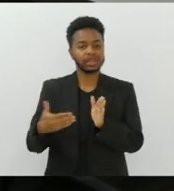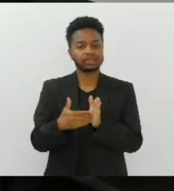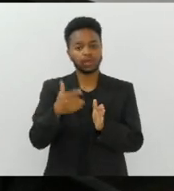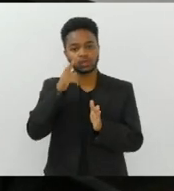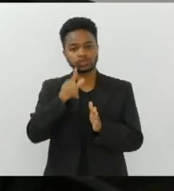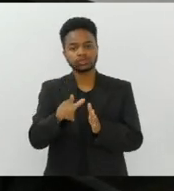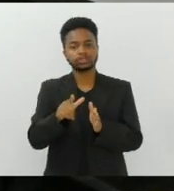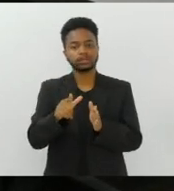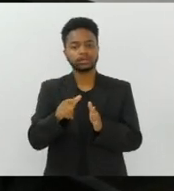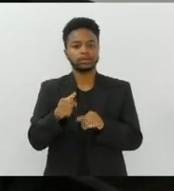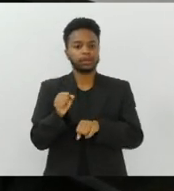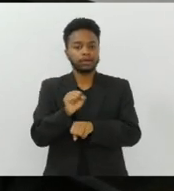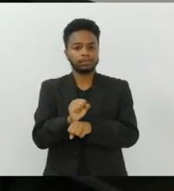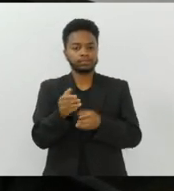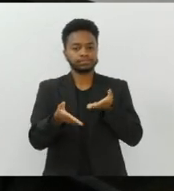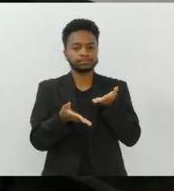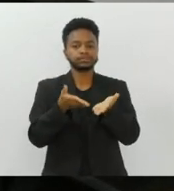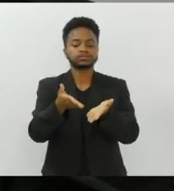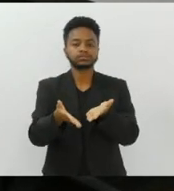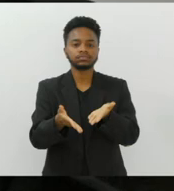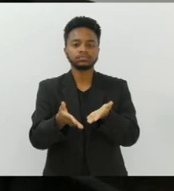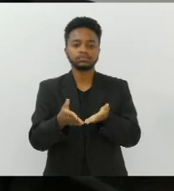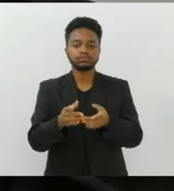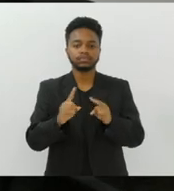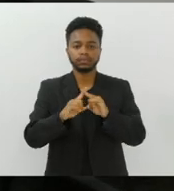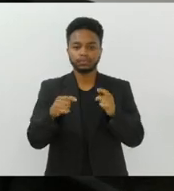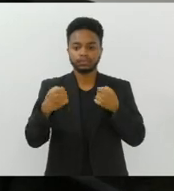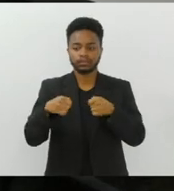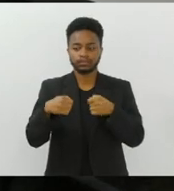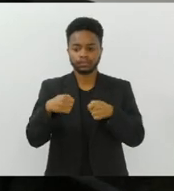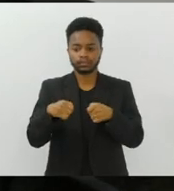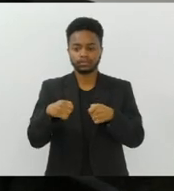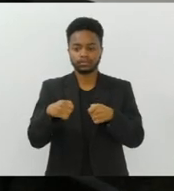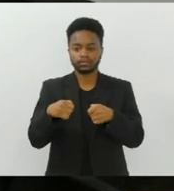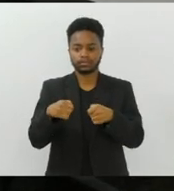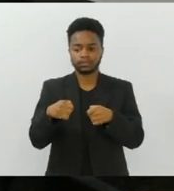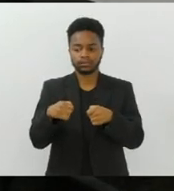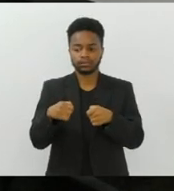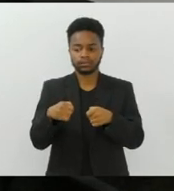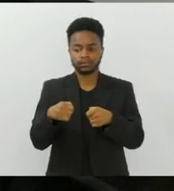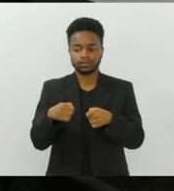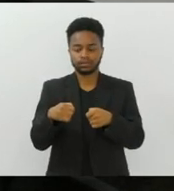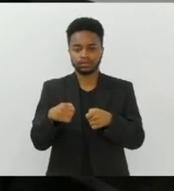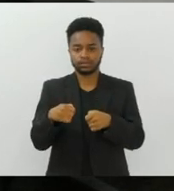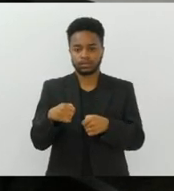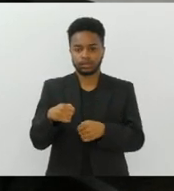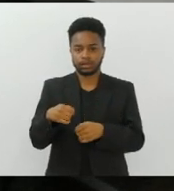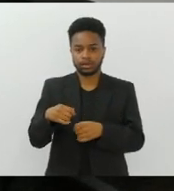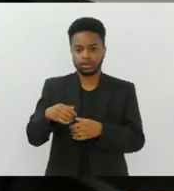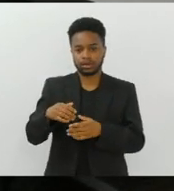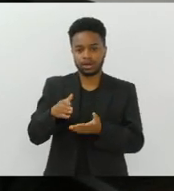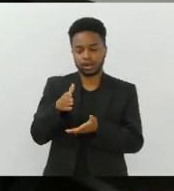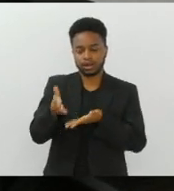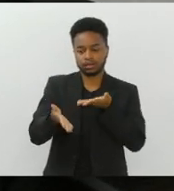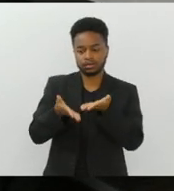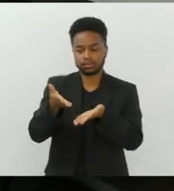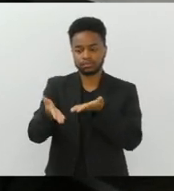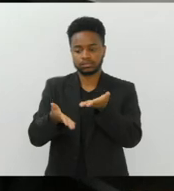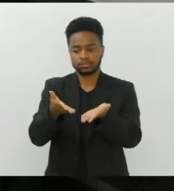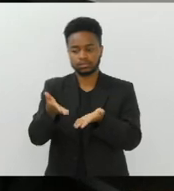alta, desde que o titular arque integralmente com a contraprestação devida. Daí porque nós temos